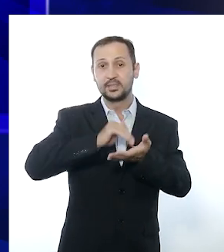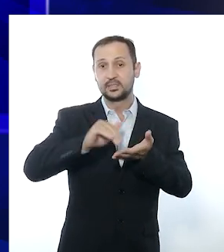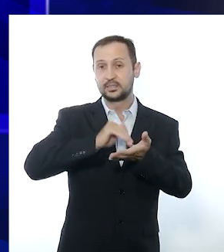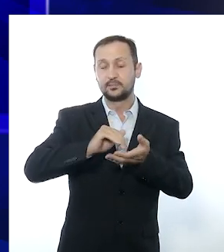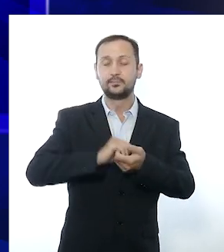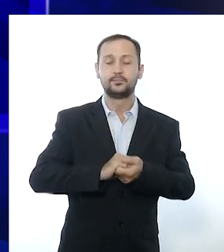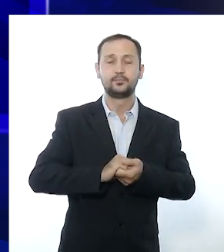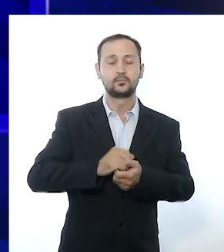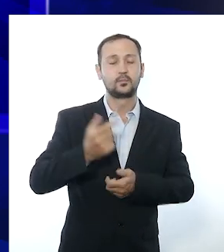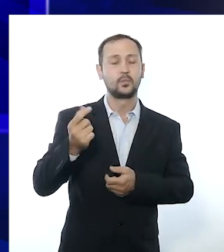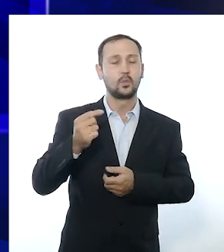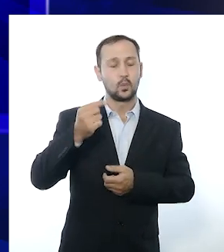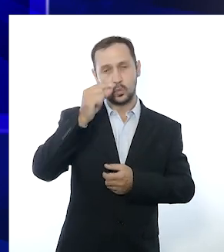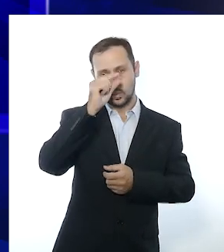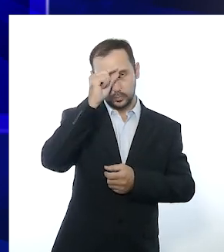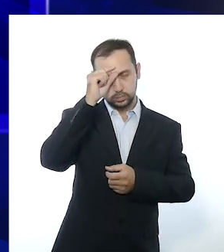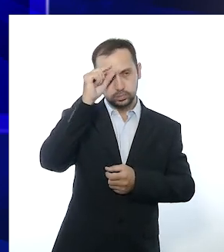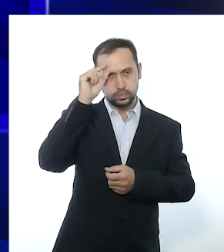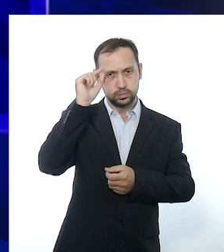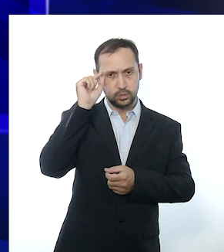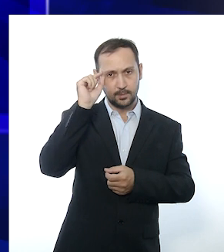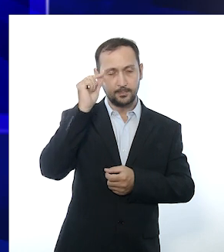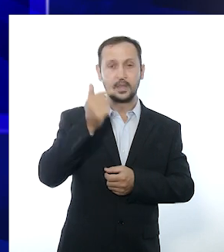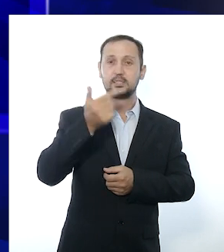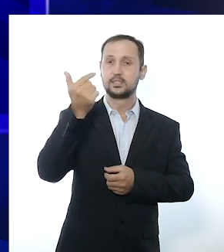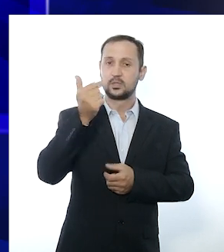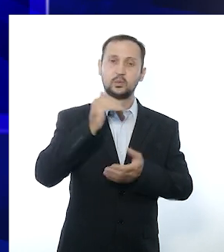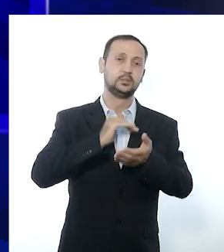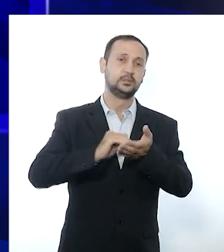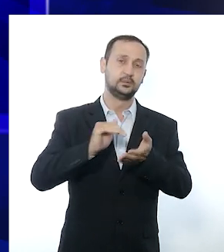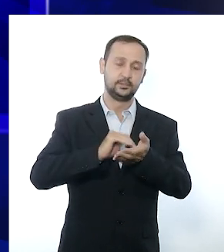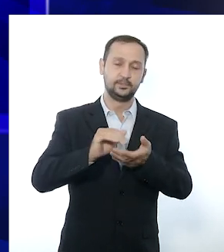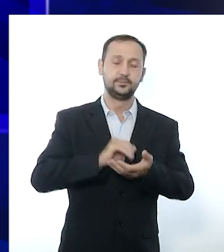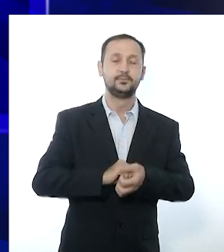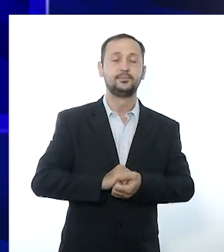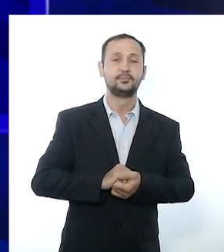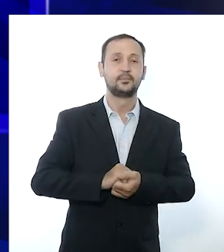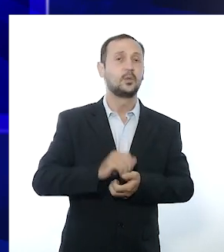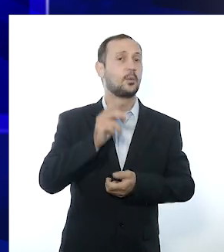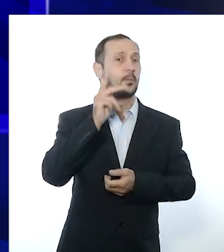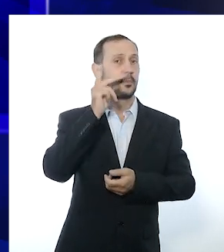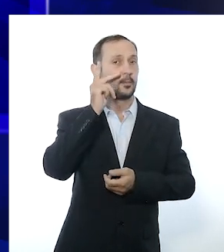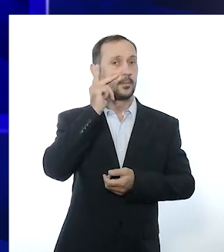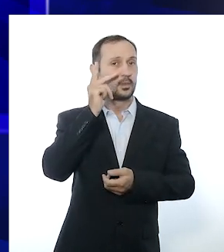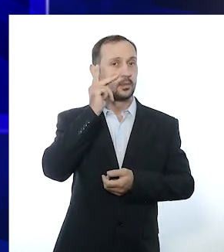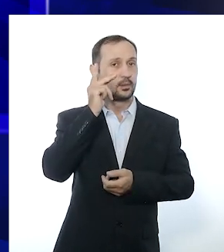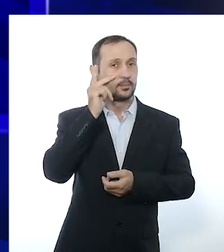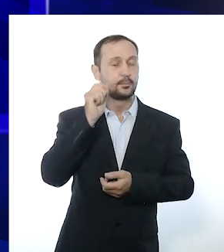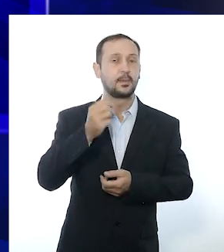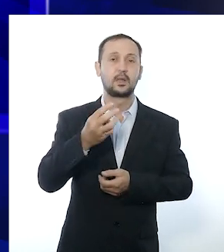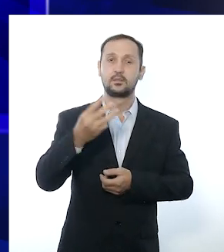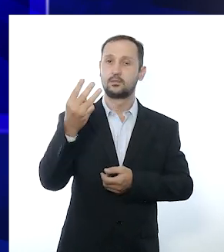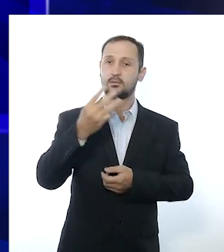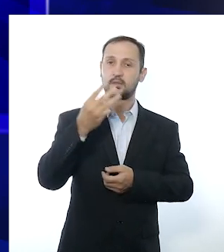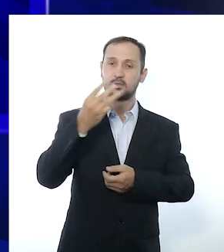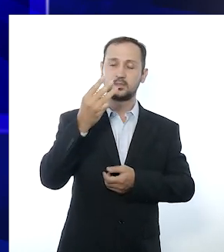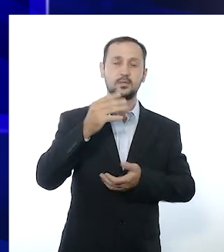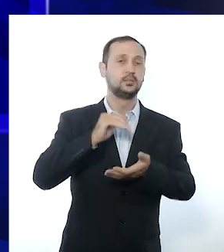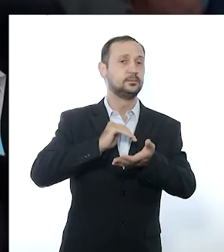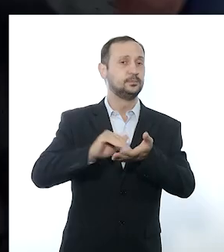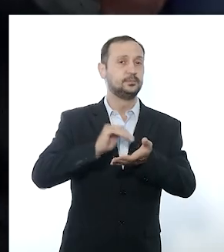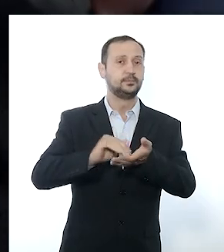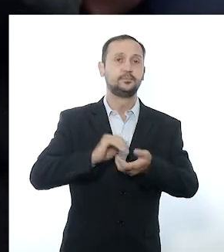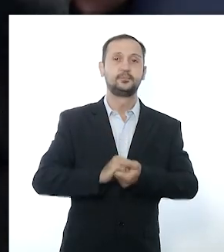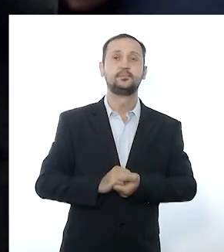secretaria. Herculano Borges, do SD, para a segunda secretaria e Pedro Kemp, do PT, para a terceira